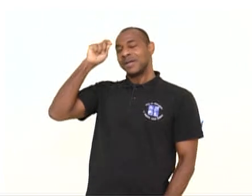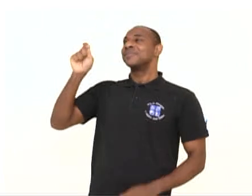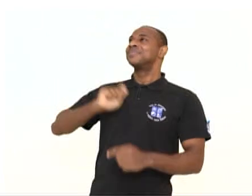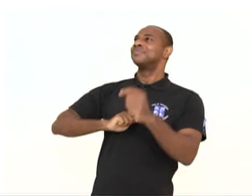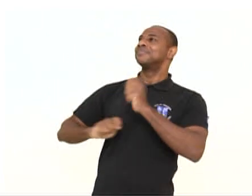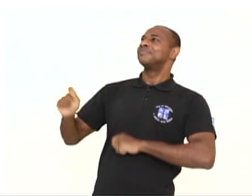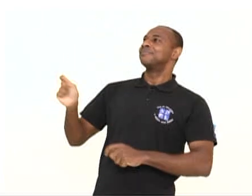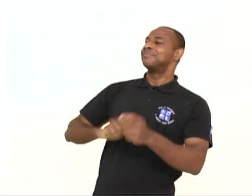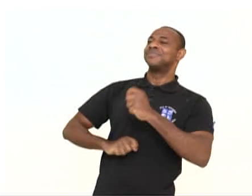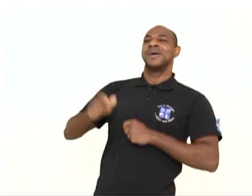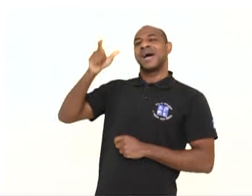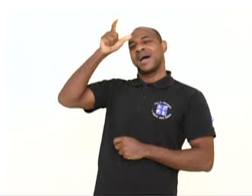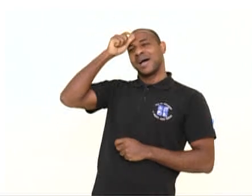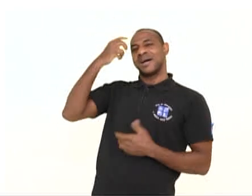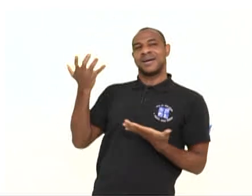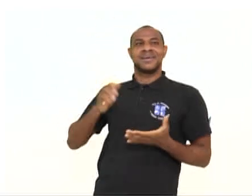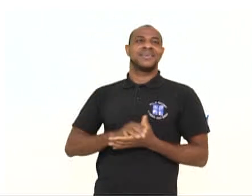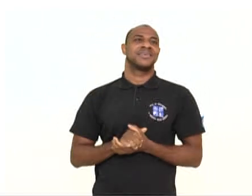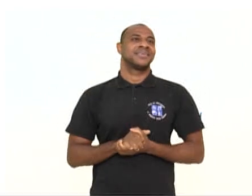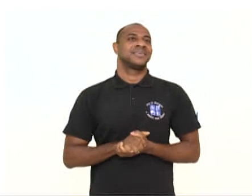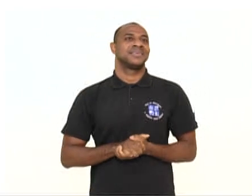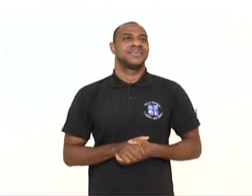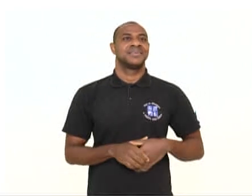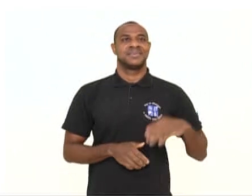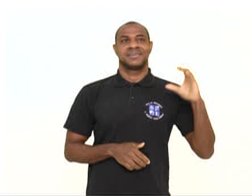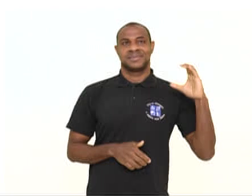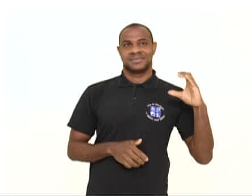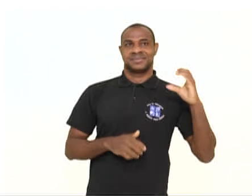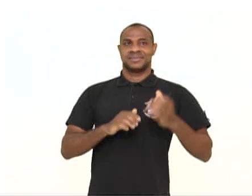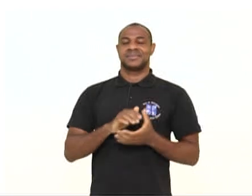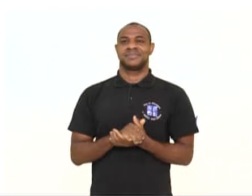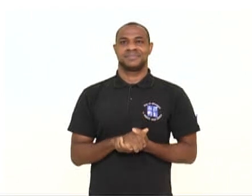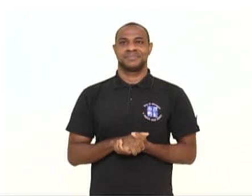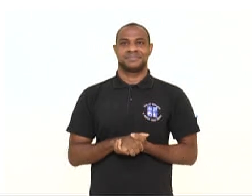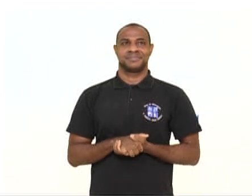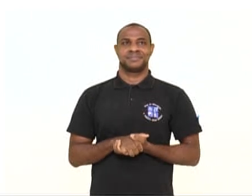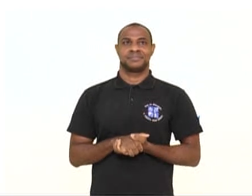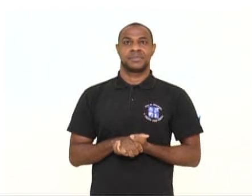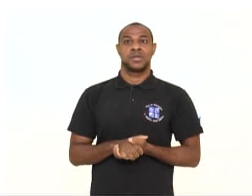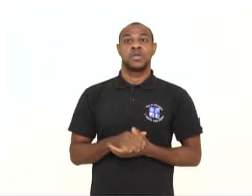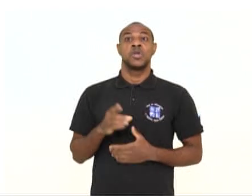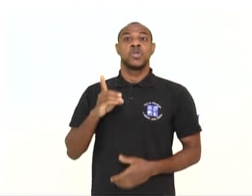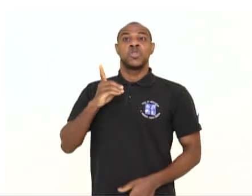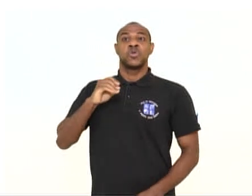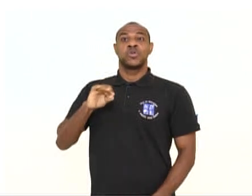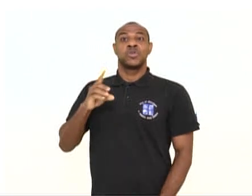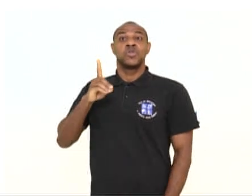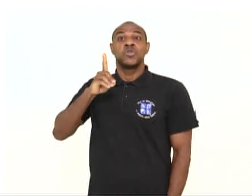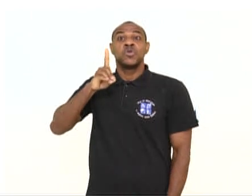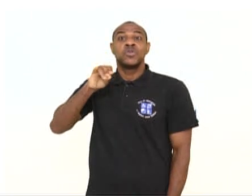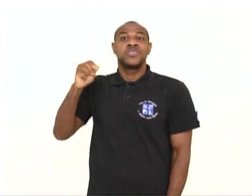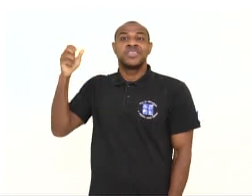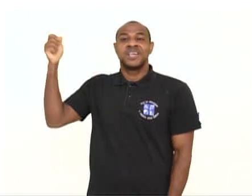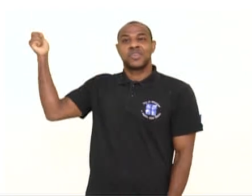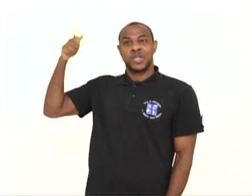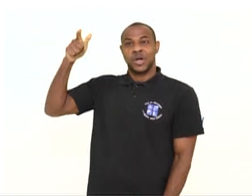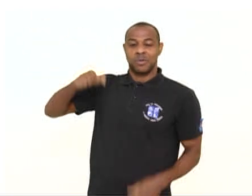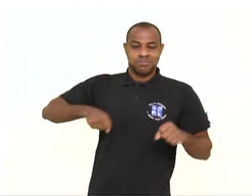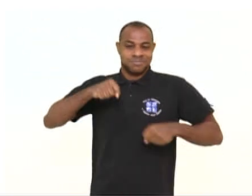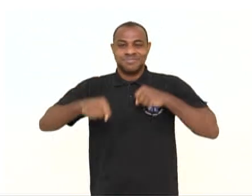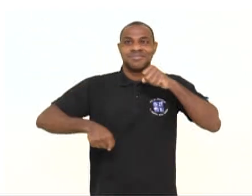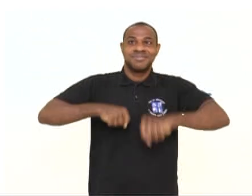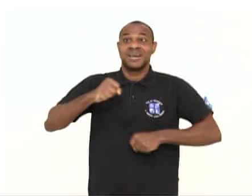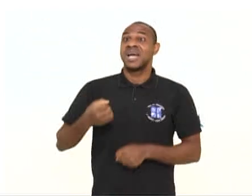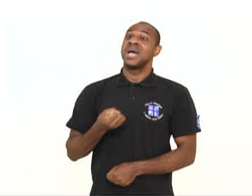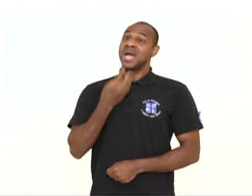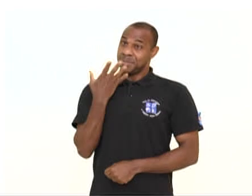In hot days, riding a bike is a good leisure activity. Nos dias quentes, pedalar ou andar de bicicleta é uma ótima